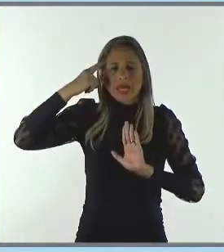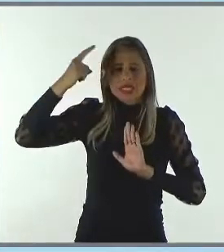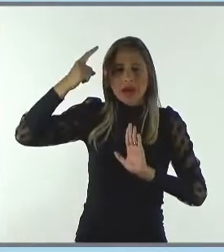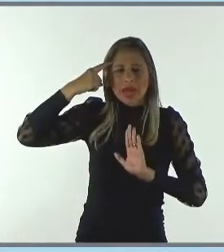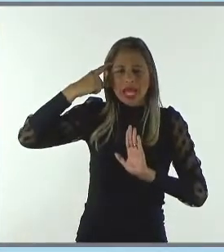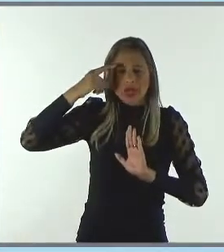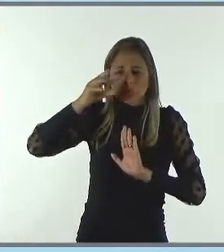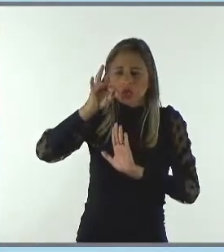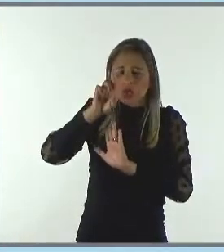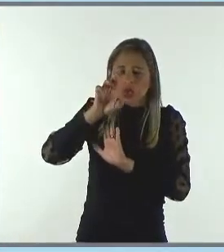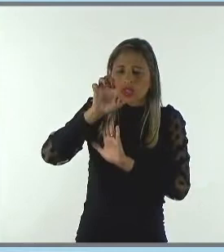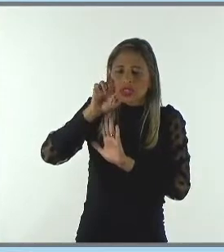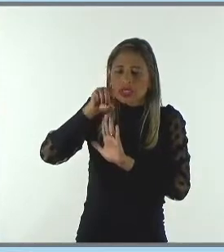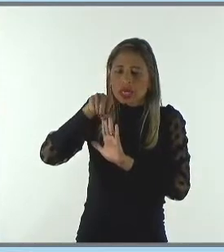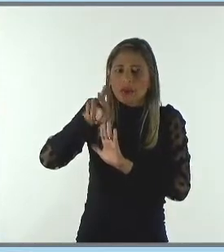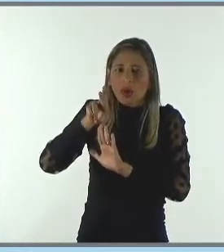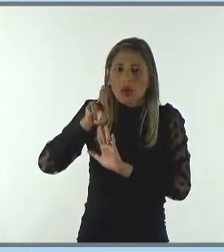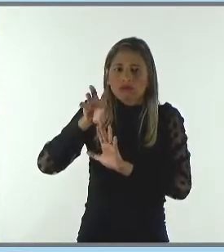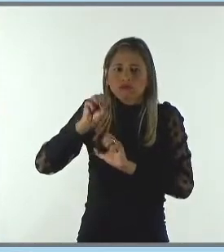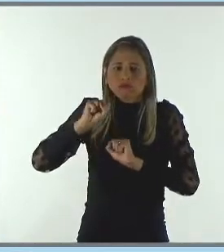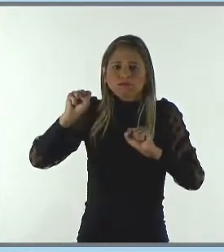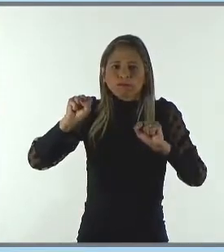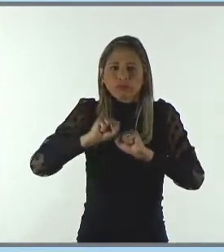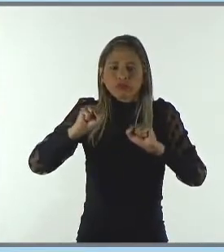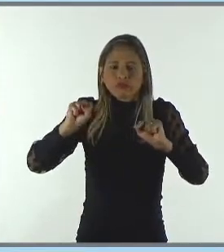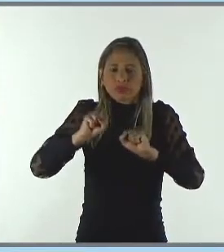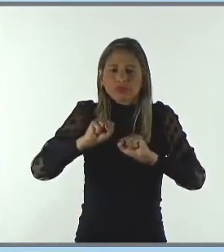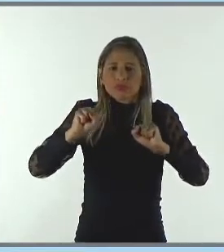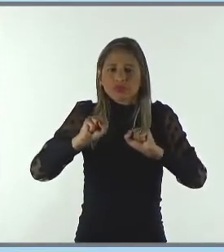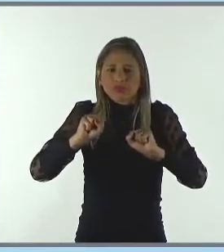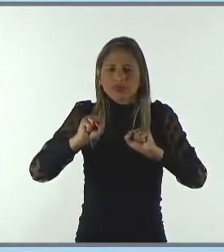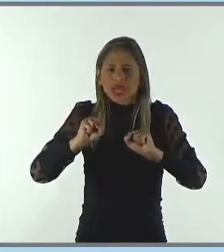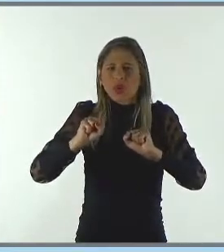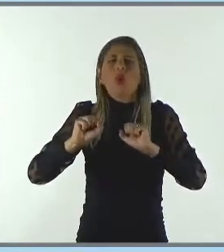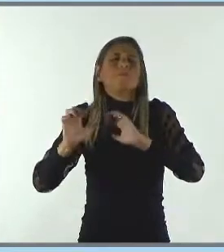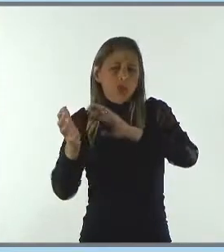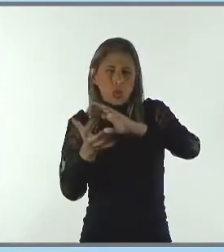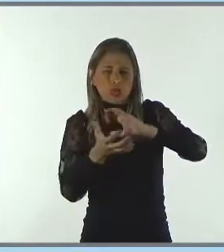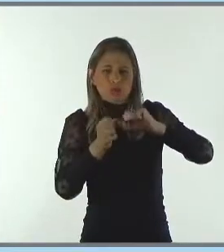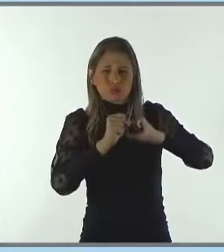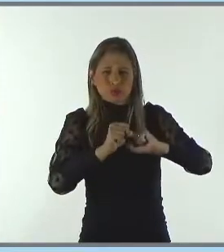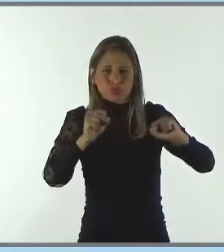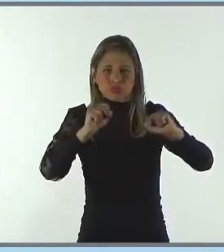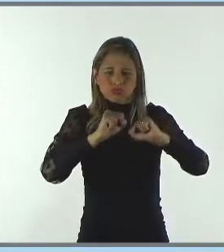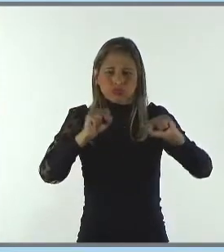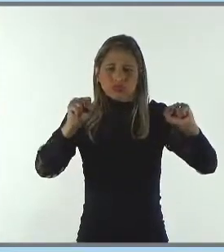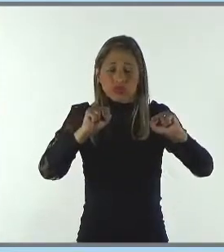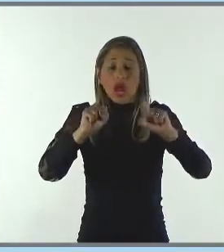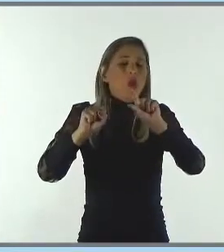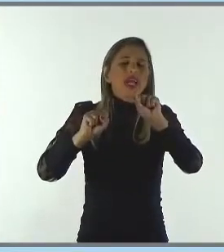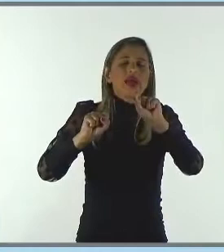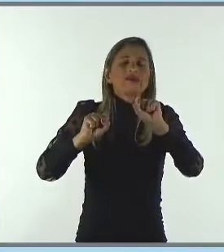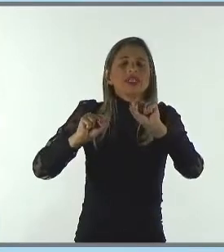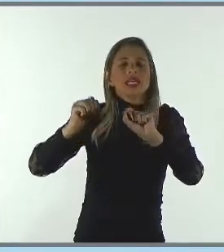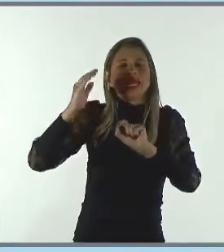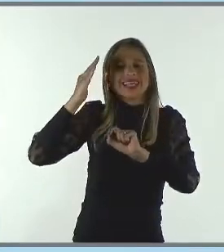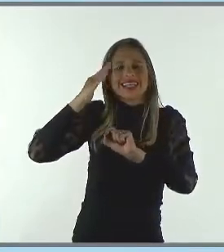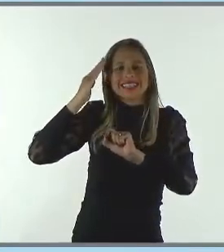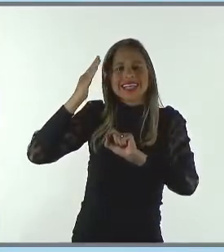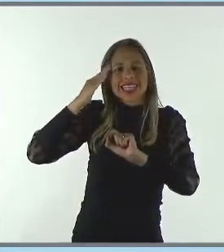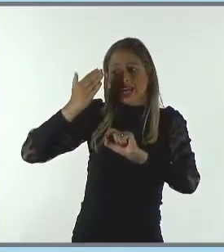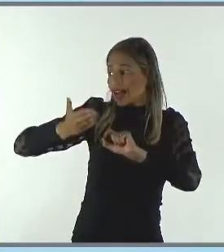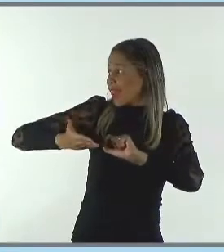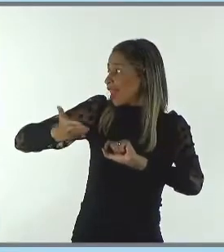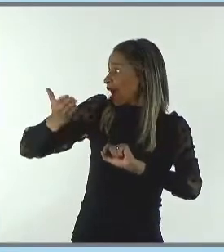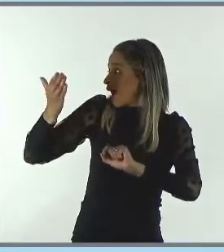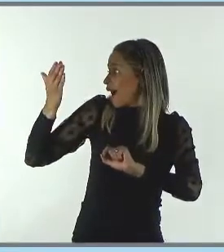tremor, pulsar no modo como o mundo pulsa. E nesse pulsar compreender o que ficou para trás, o